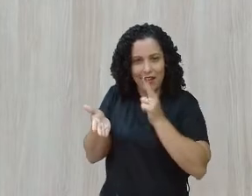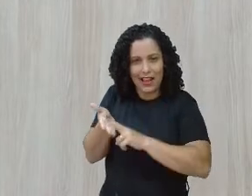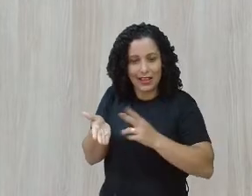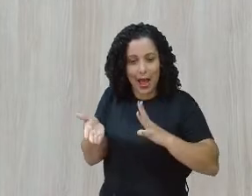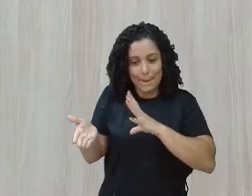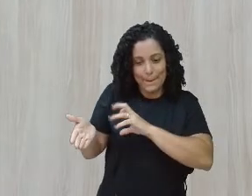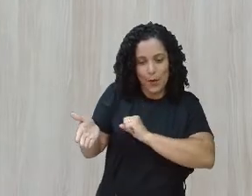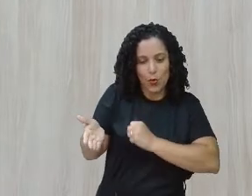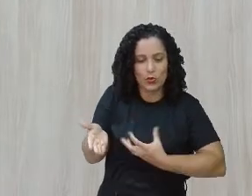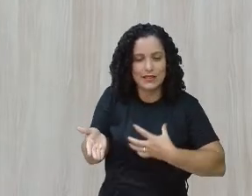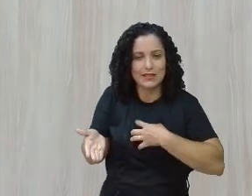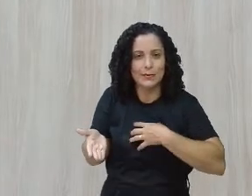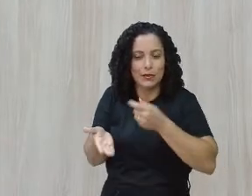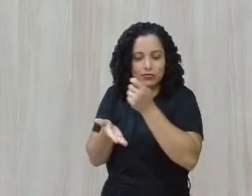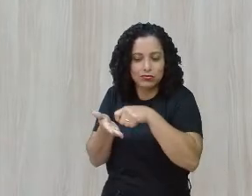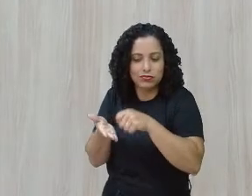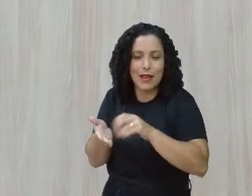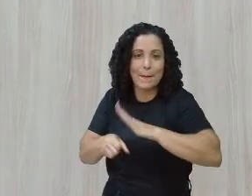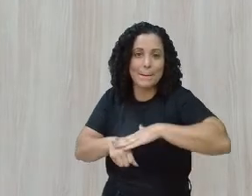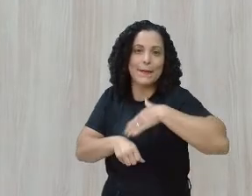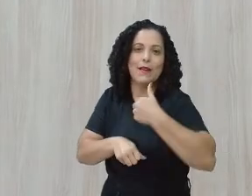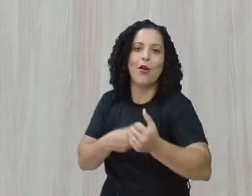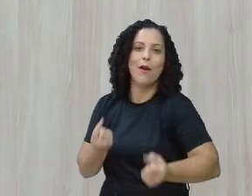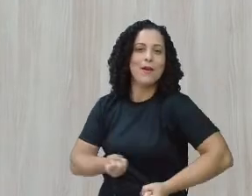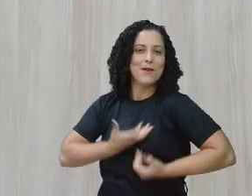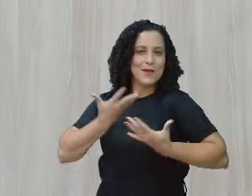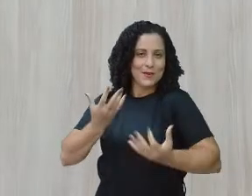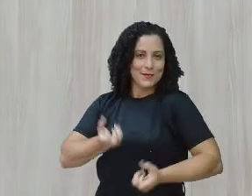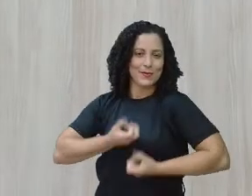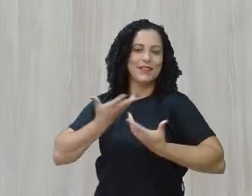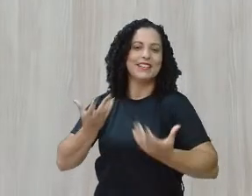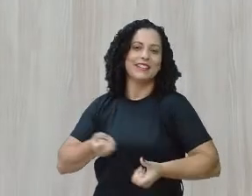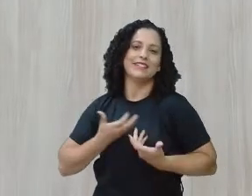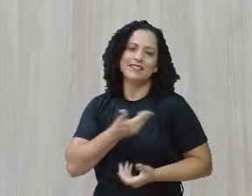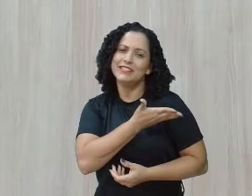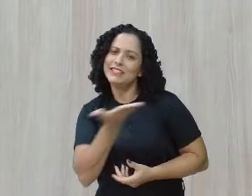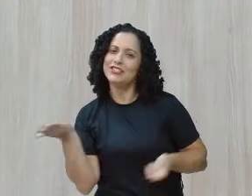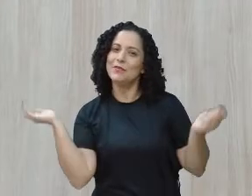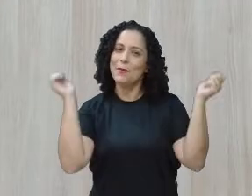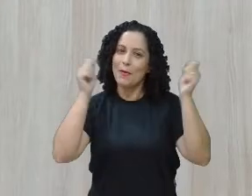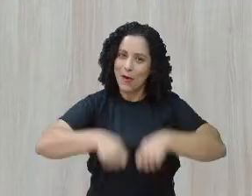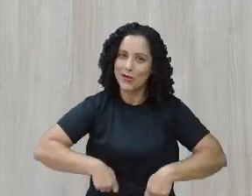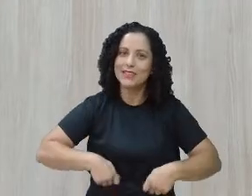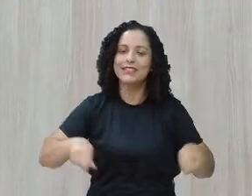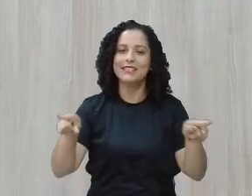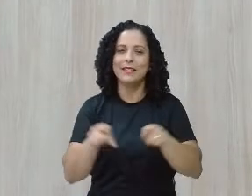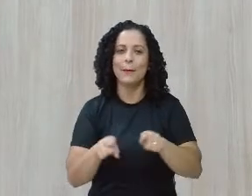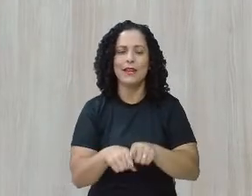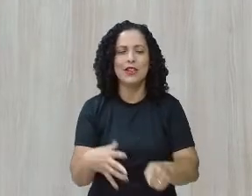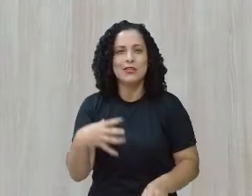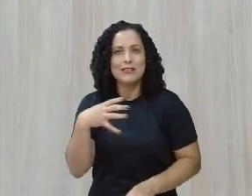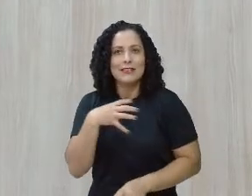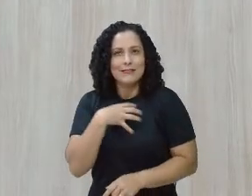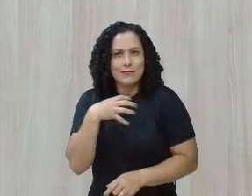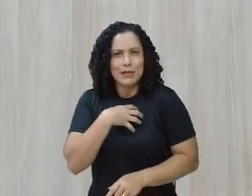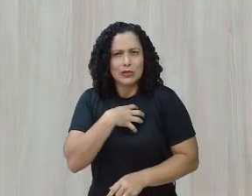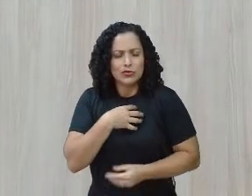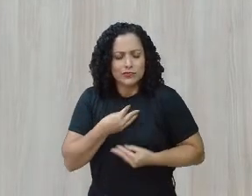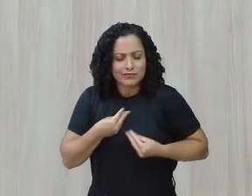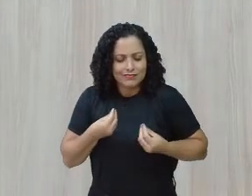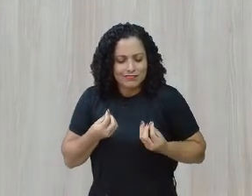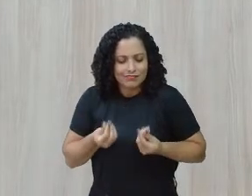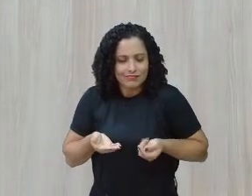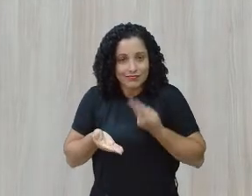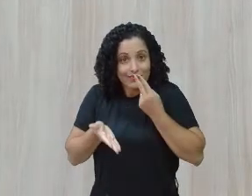externar melhor os seus sentimentos, é mais poético também, tá certo? Então, vocês podem aí externar os seus sentimentos através